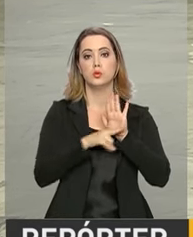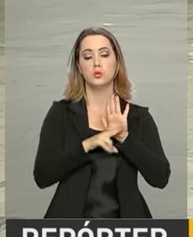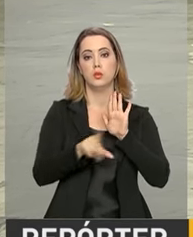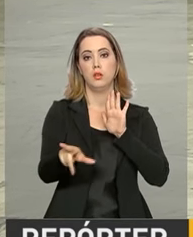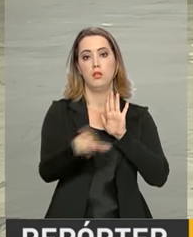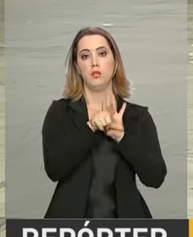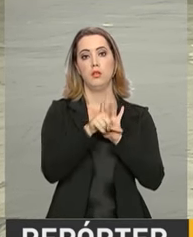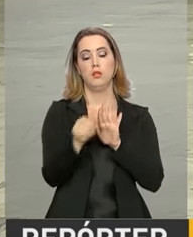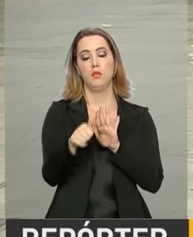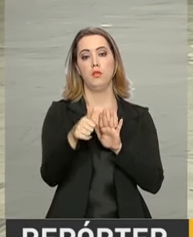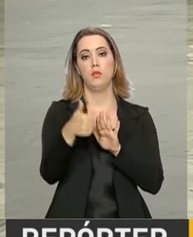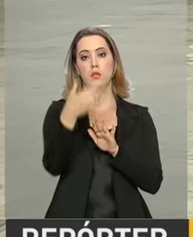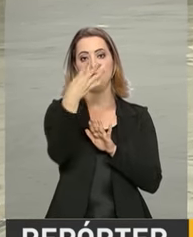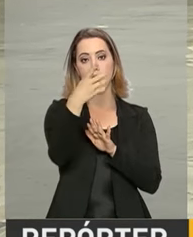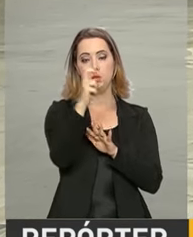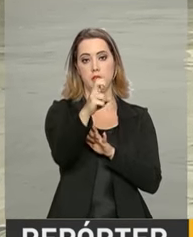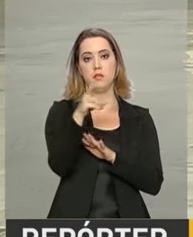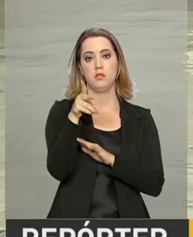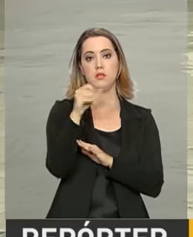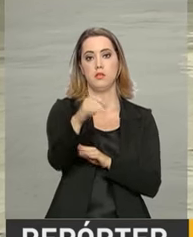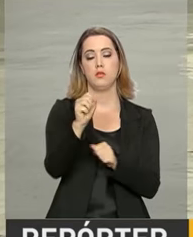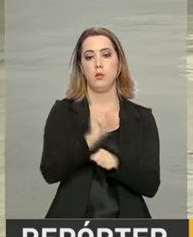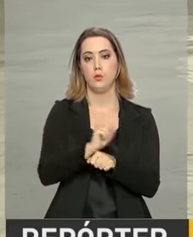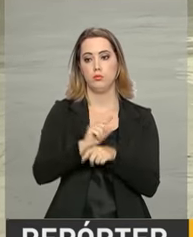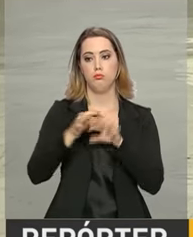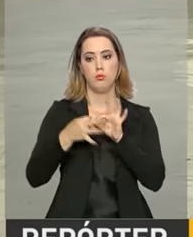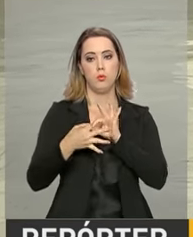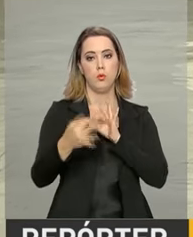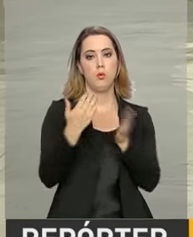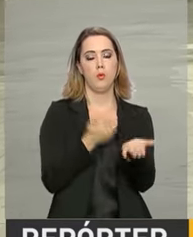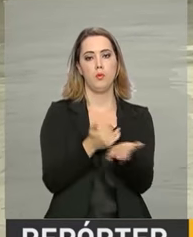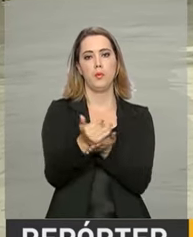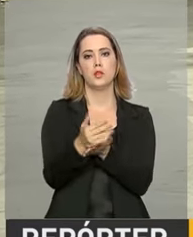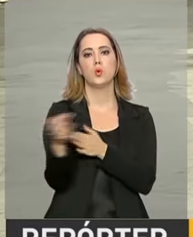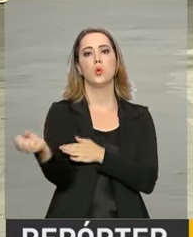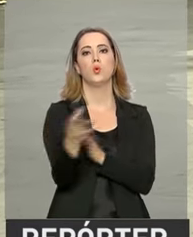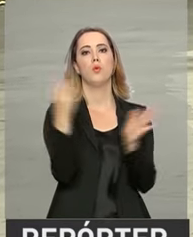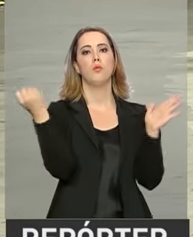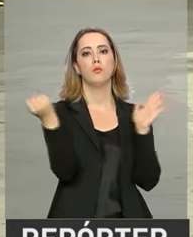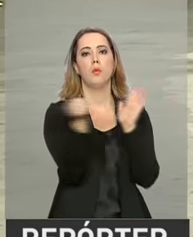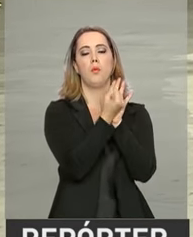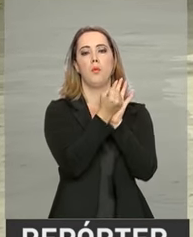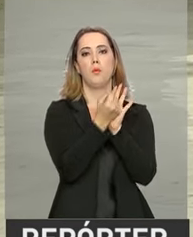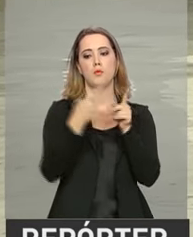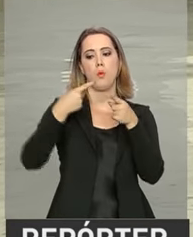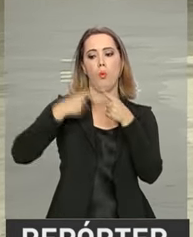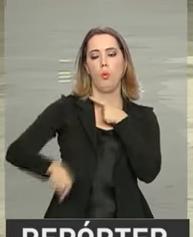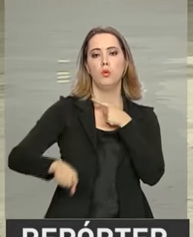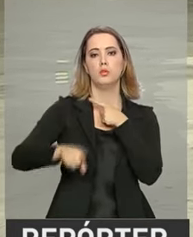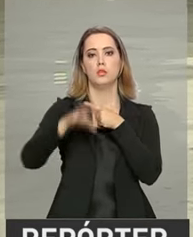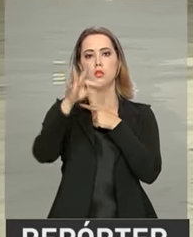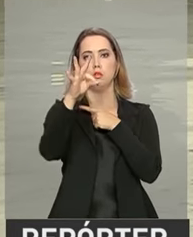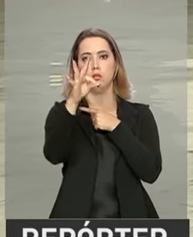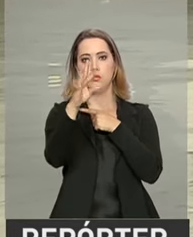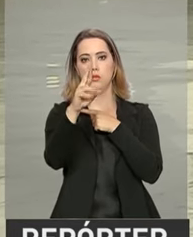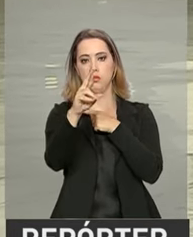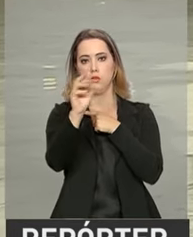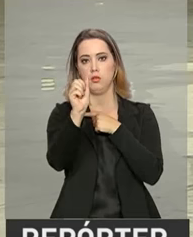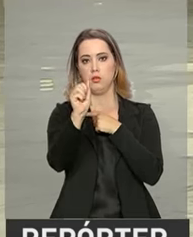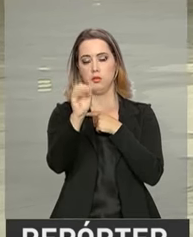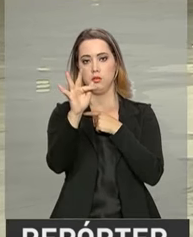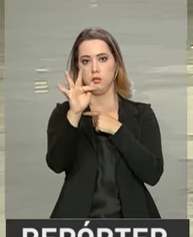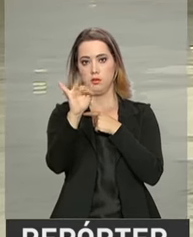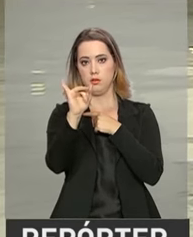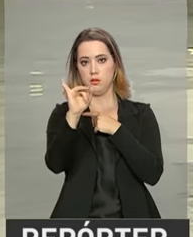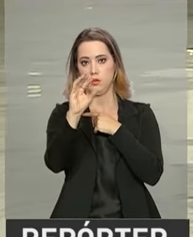45 dias também está sendo chamada de novo Marco legal contra o tráfico de pessoas a primeira mudança é a